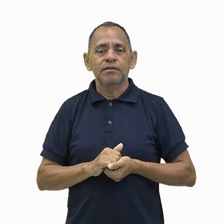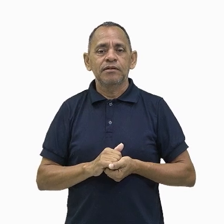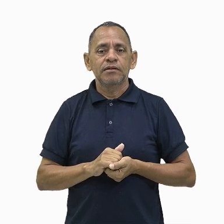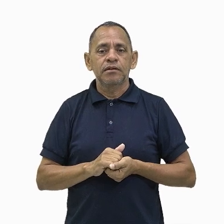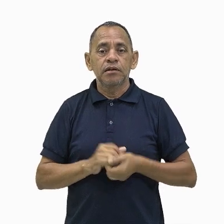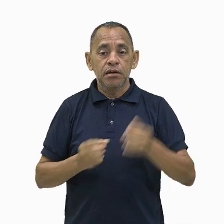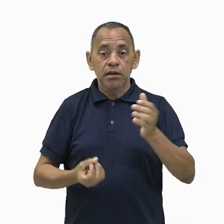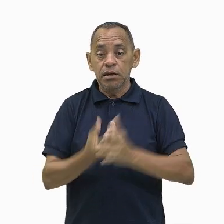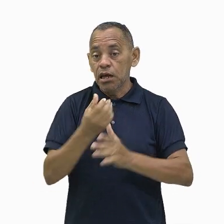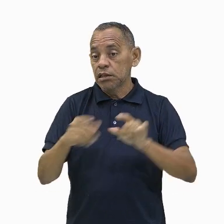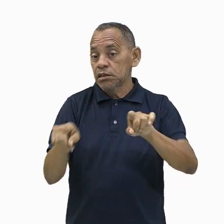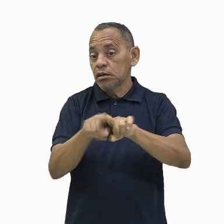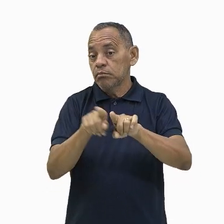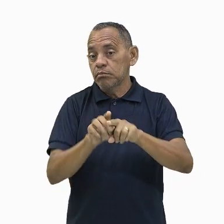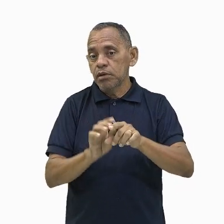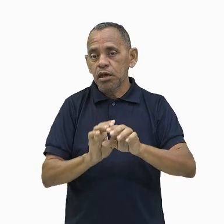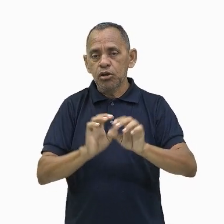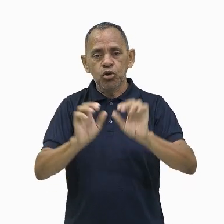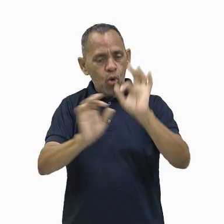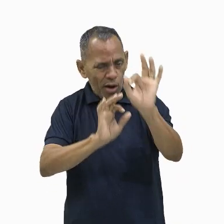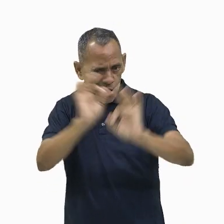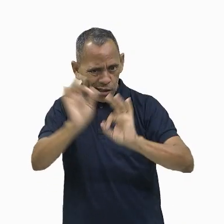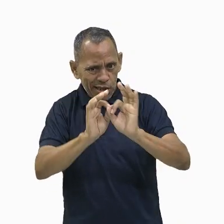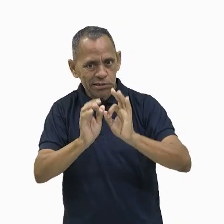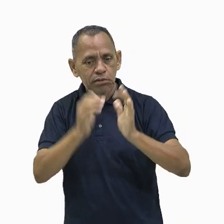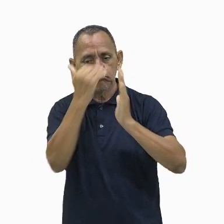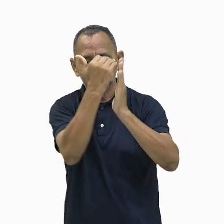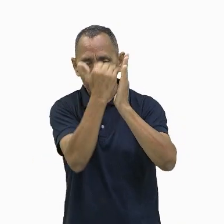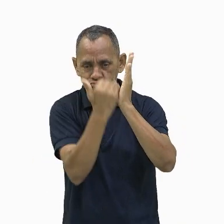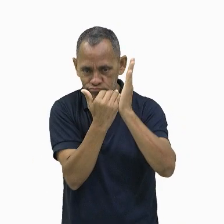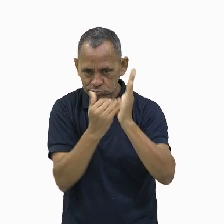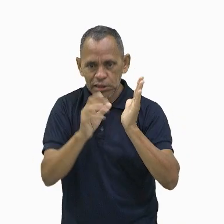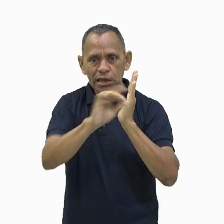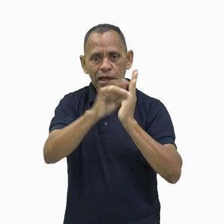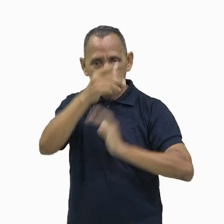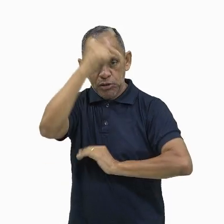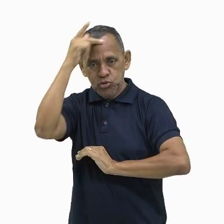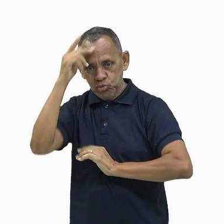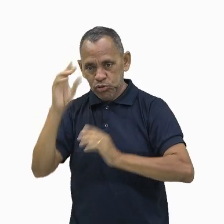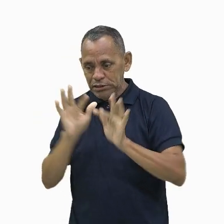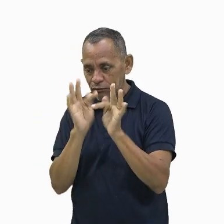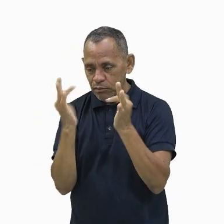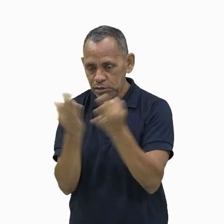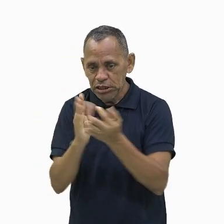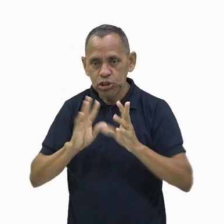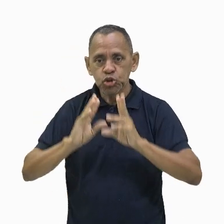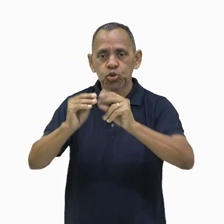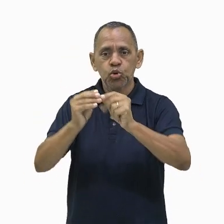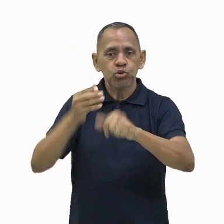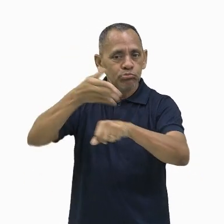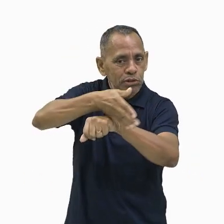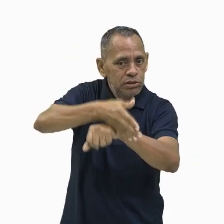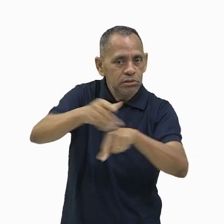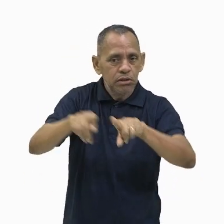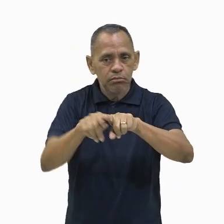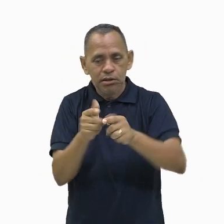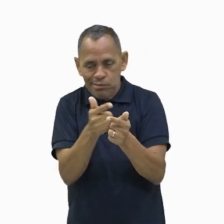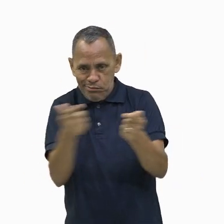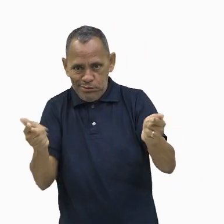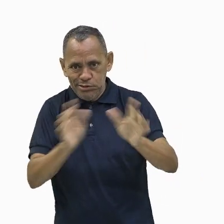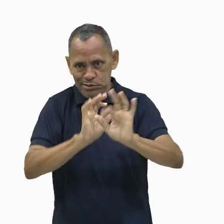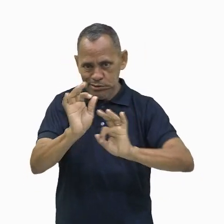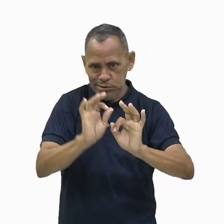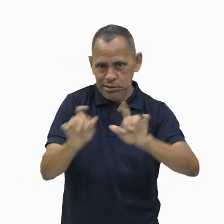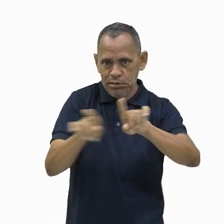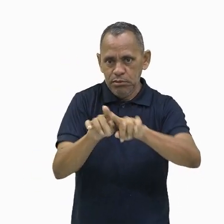Criar um cronograma de tarefas para cada membro da família, para que todos participem dessa limpeza, dessa organização